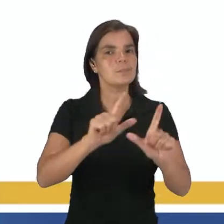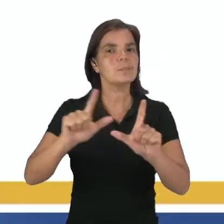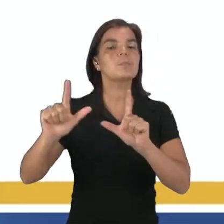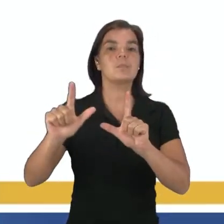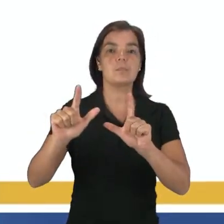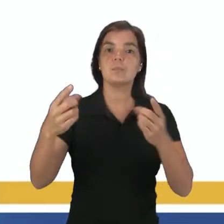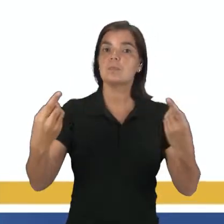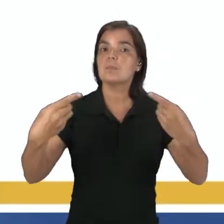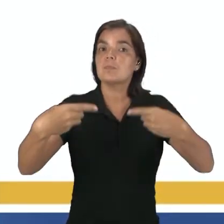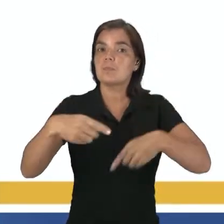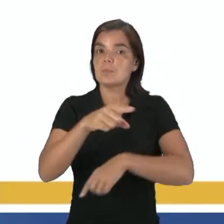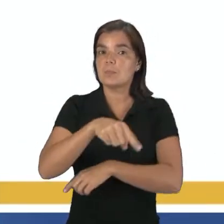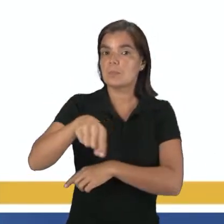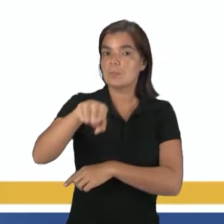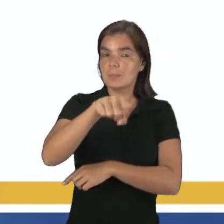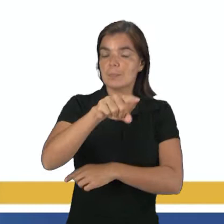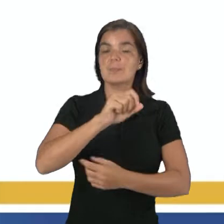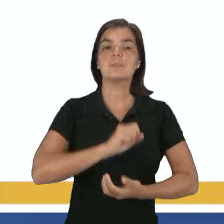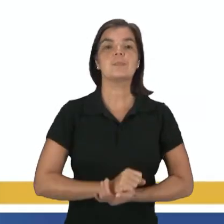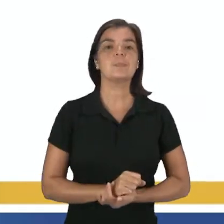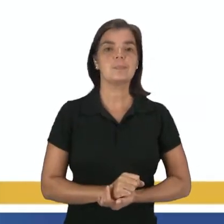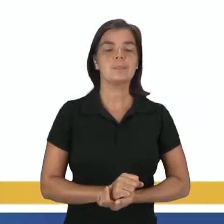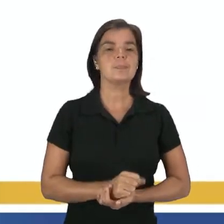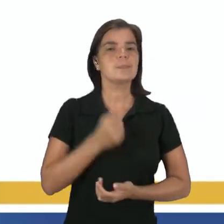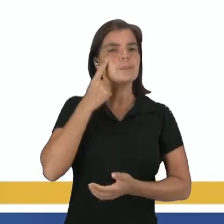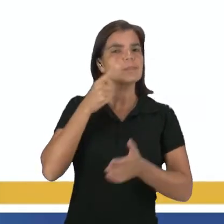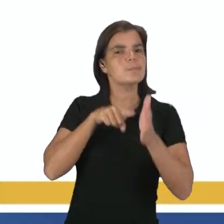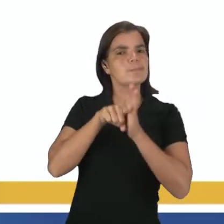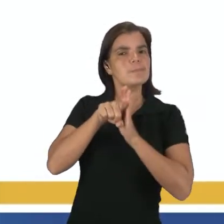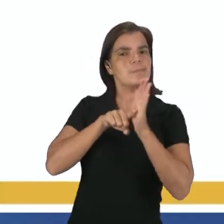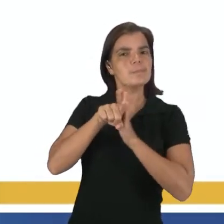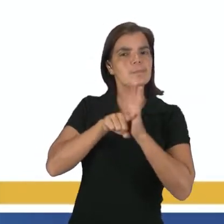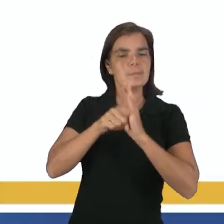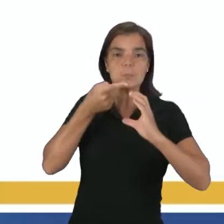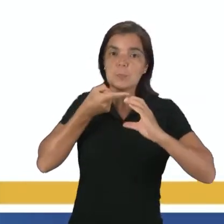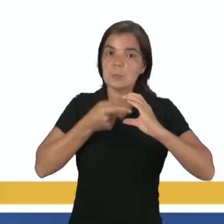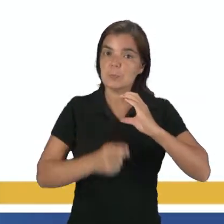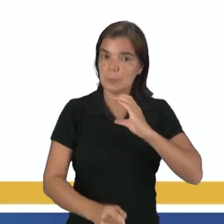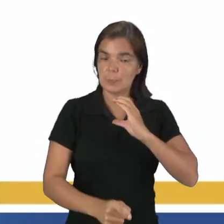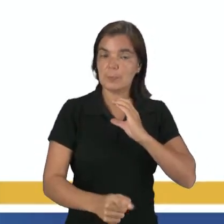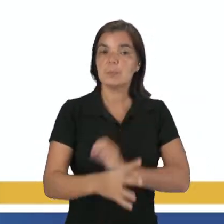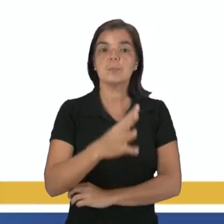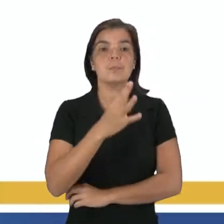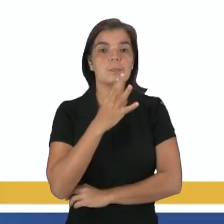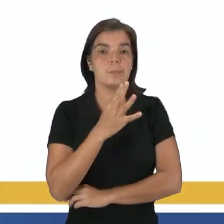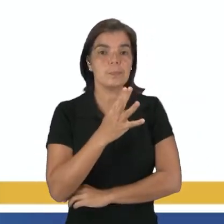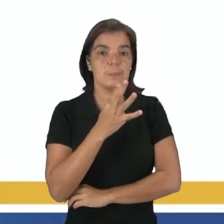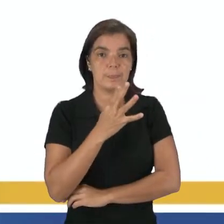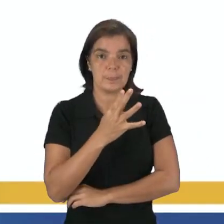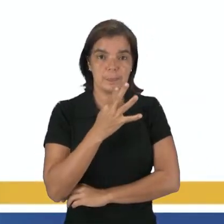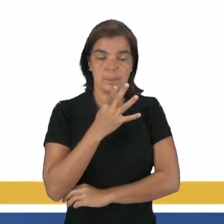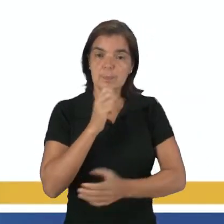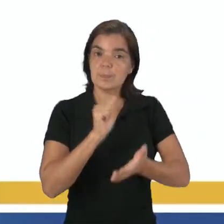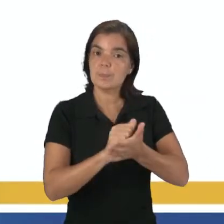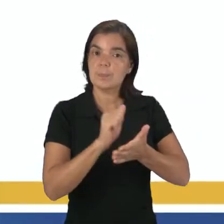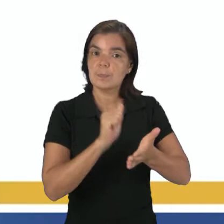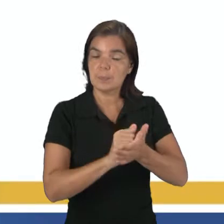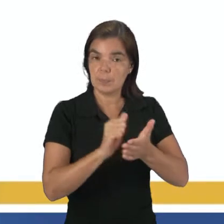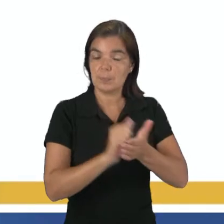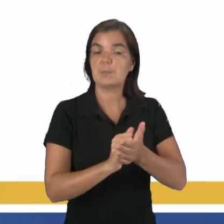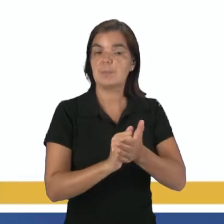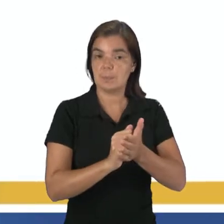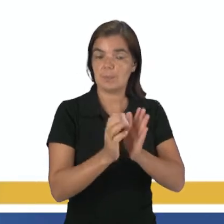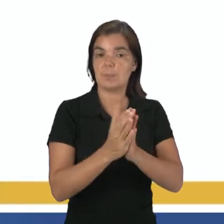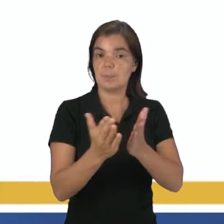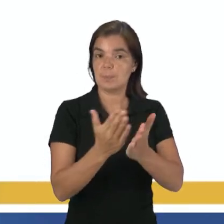mesmo um desafio a todos vocês. Pesquise e aprofunde o seu conhecimento e registre,